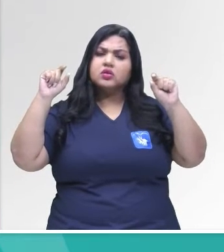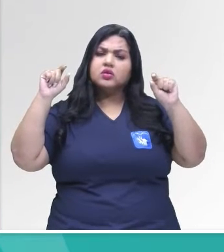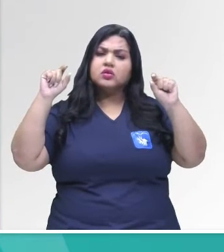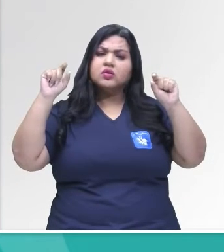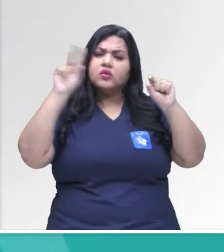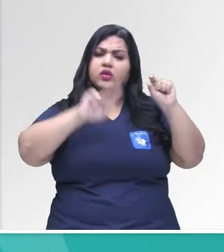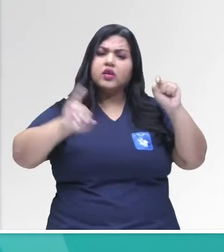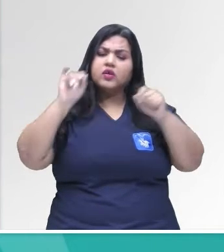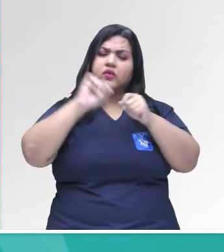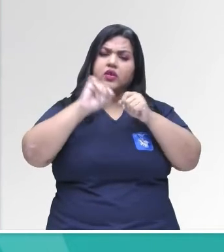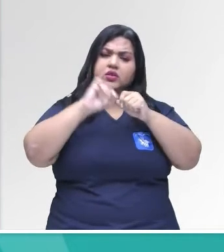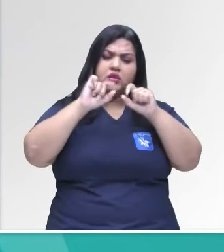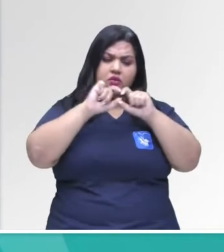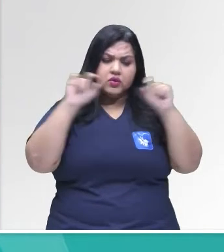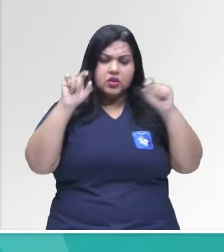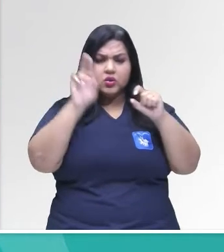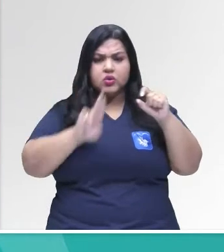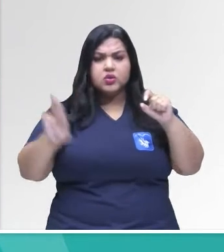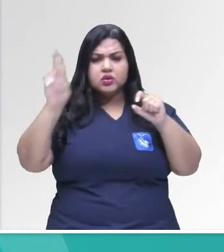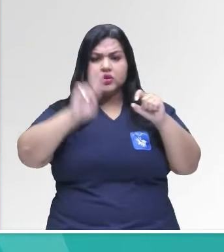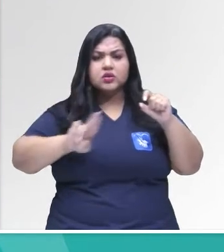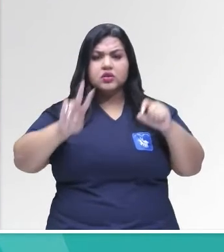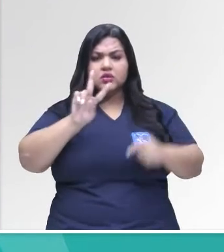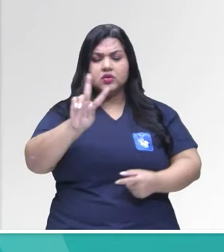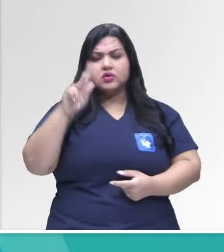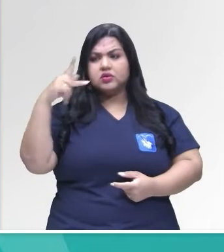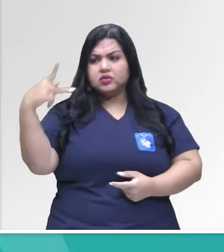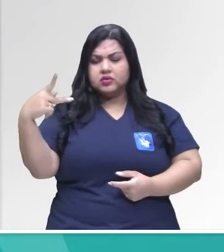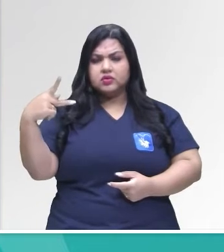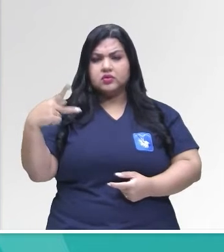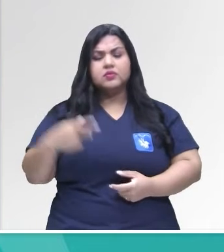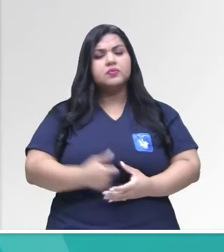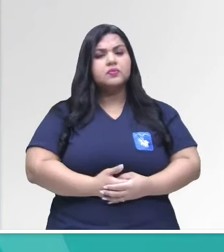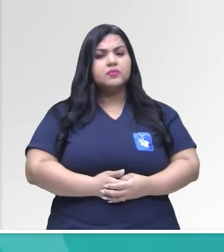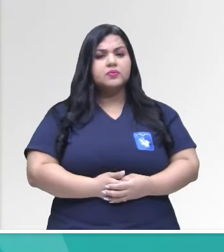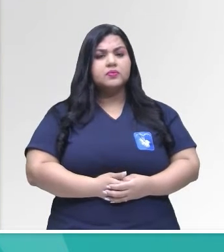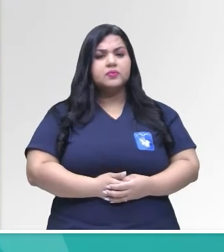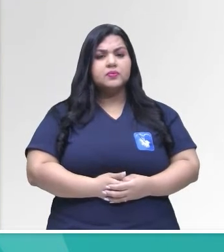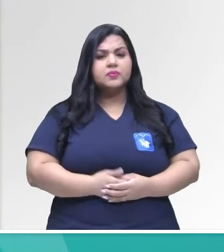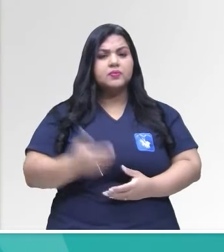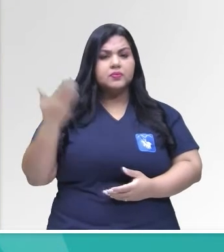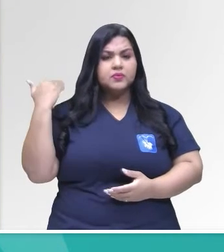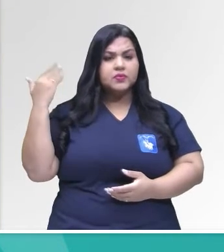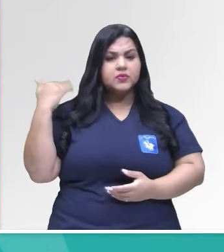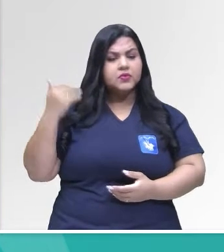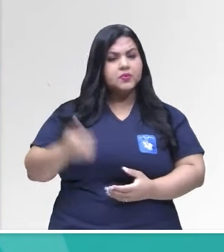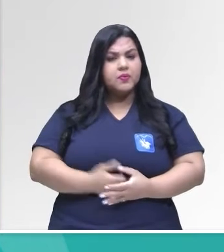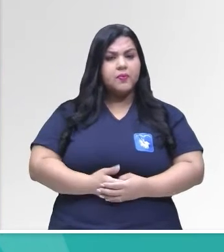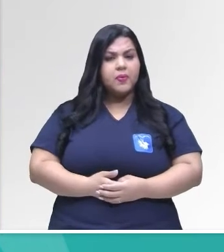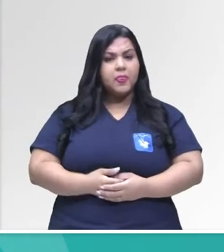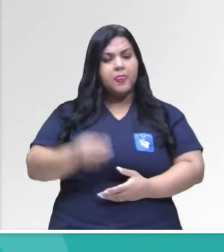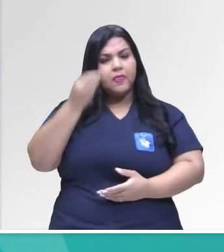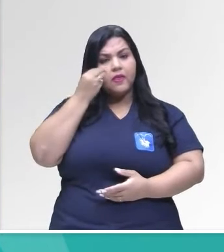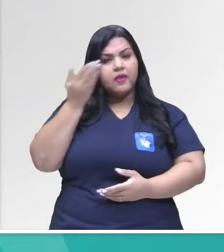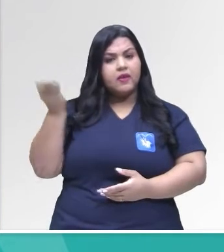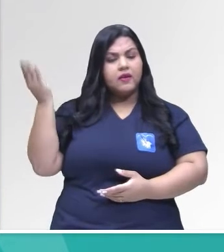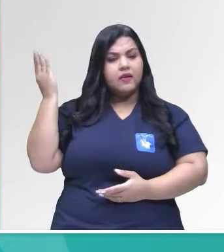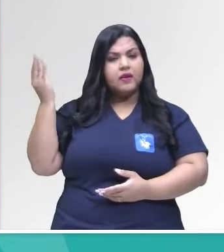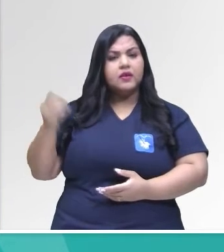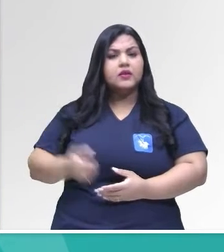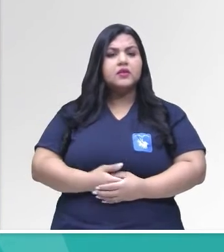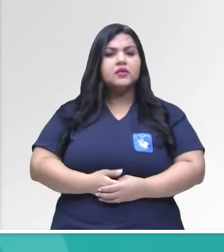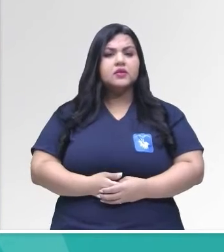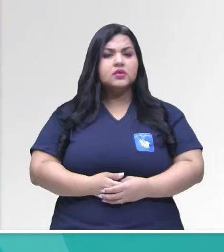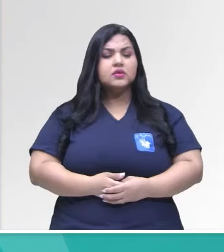fazer frases utilizando a passive voice no passado? Let's go! Vejam comigo.